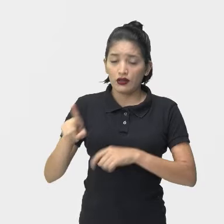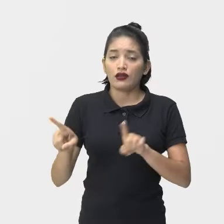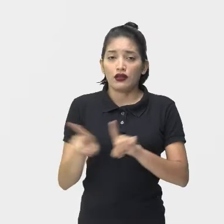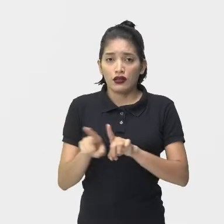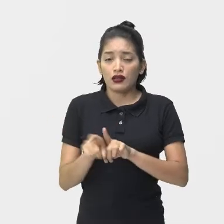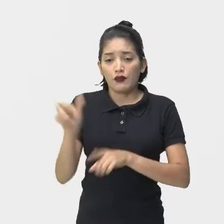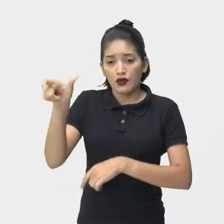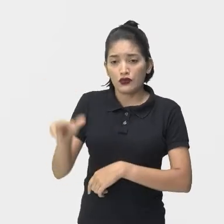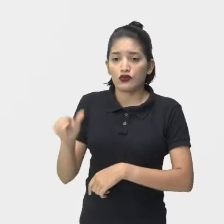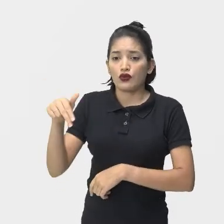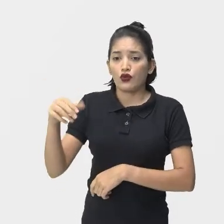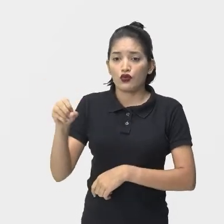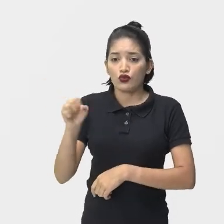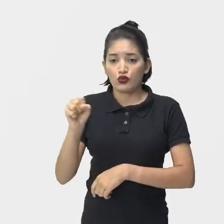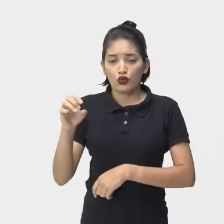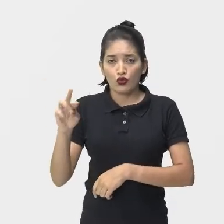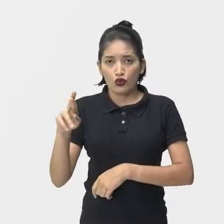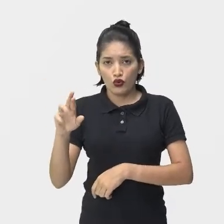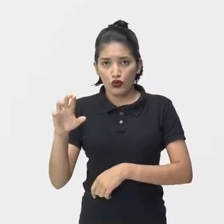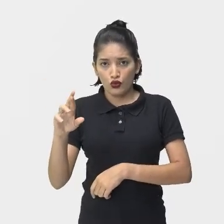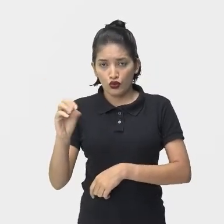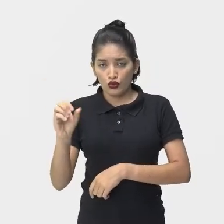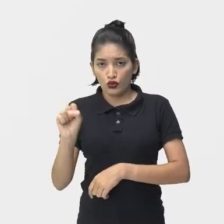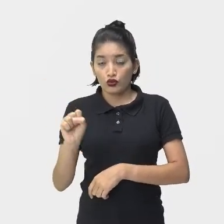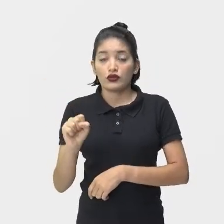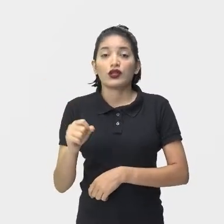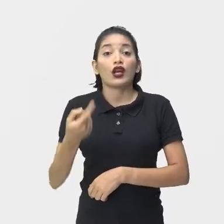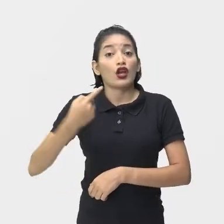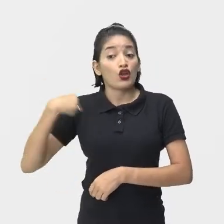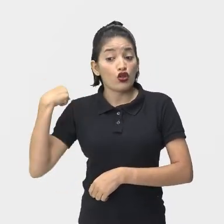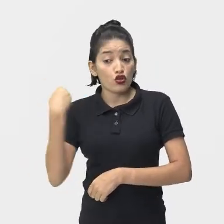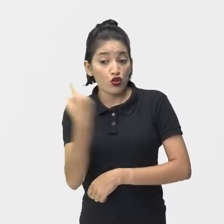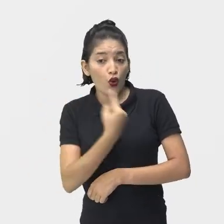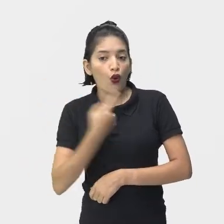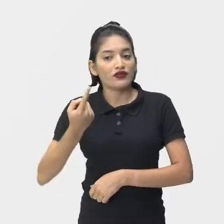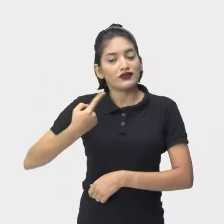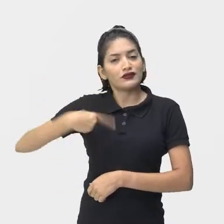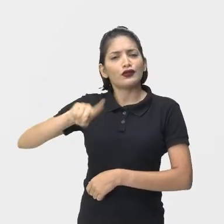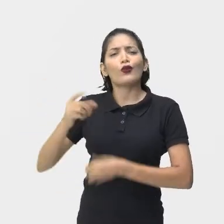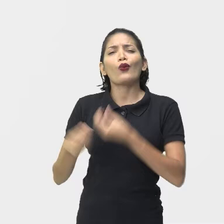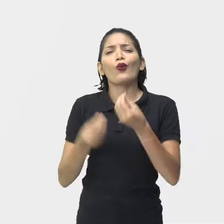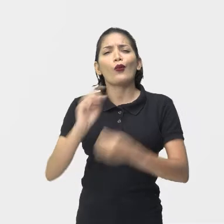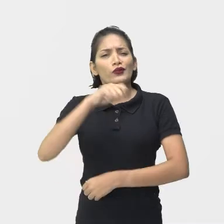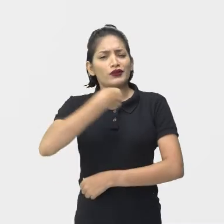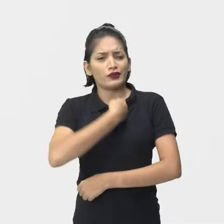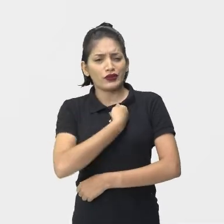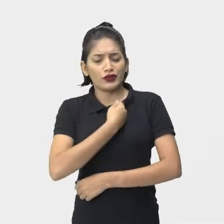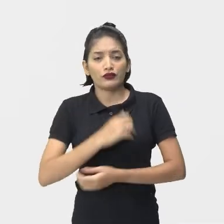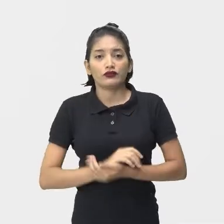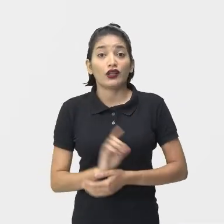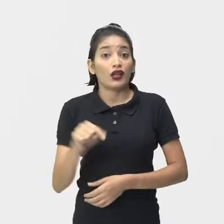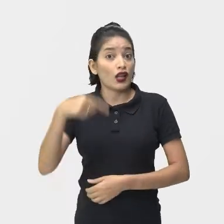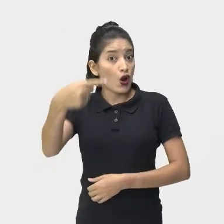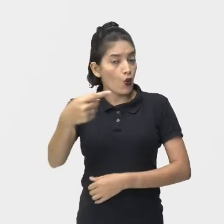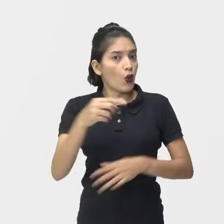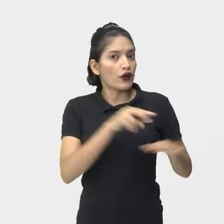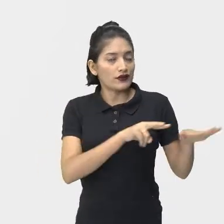nosotros. Eu quero dizer então que nós iremos. Como é que seria em espanhol? La próxima